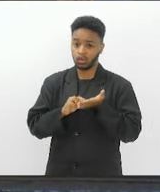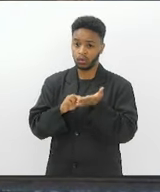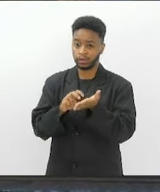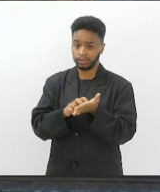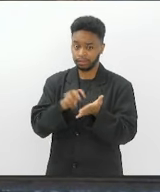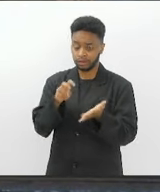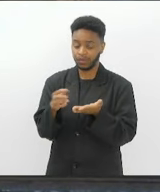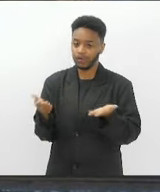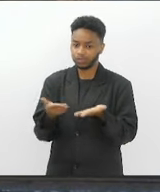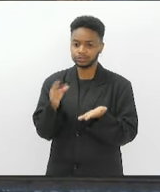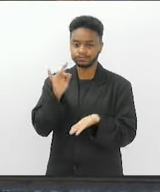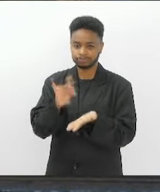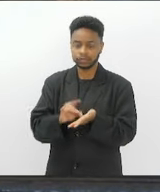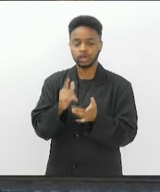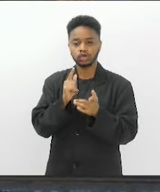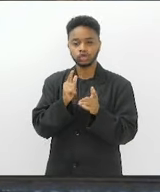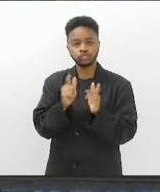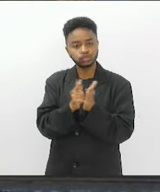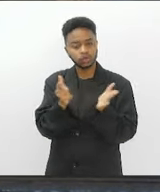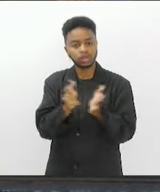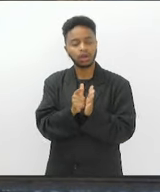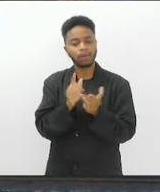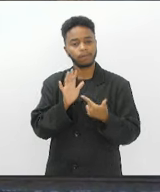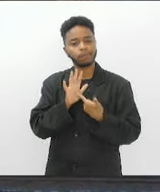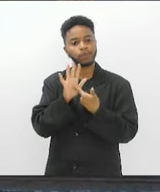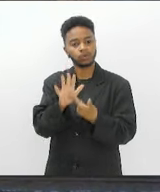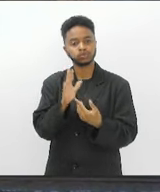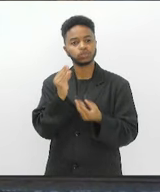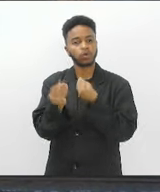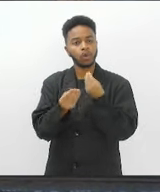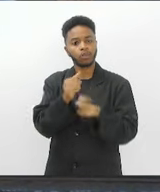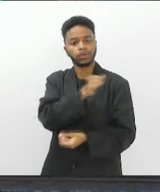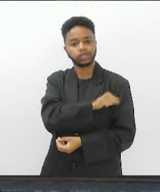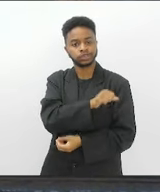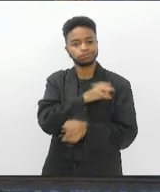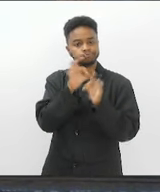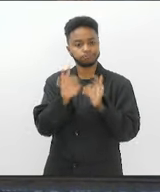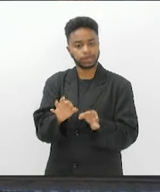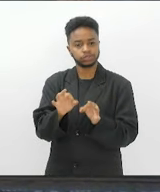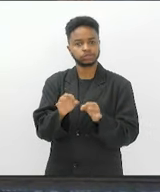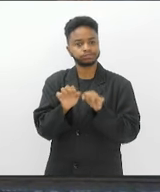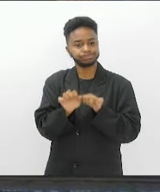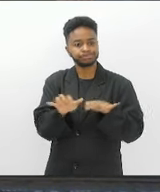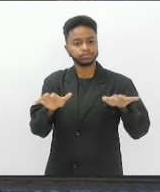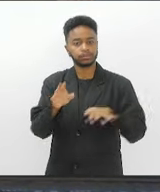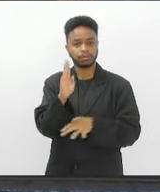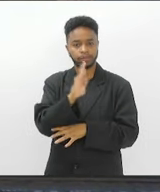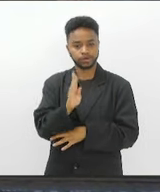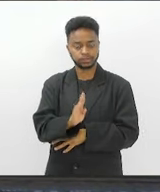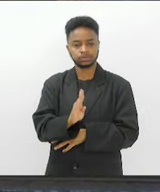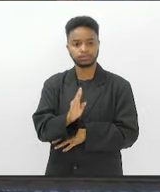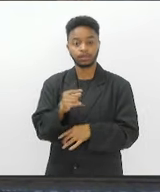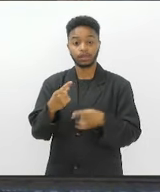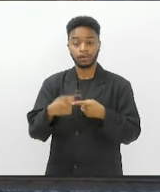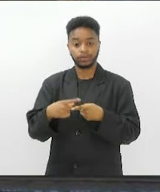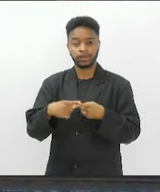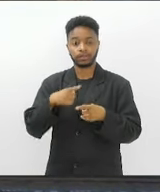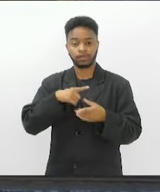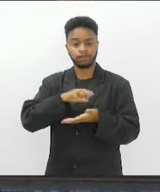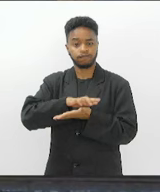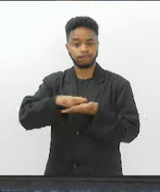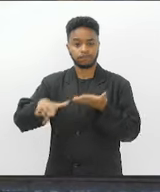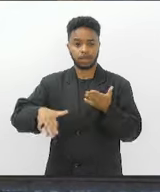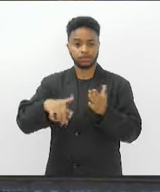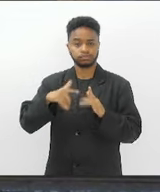jornal que mais leva o Rio de Janeiro para o Brasil. Da mídia escrita, e quando a